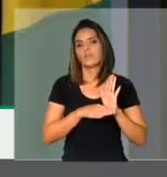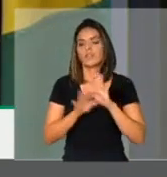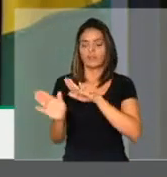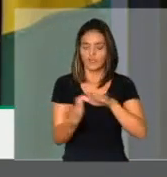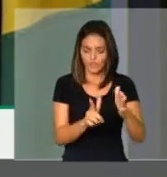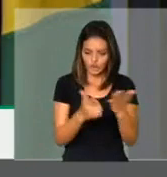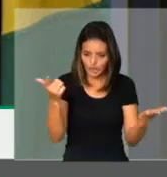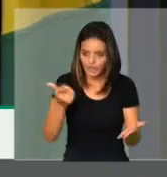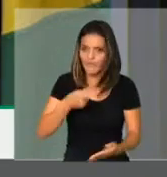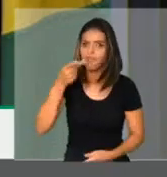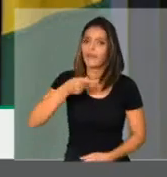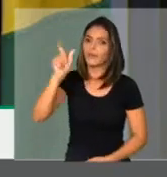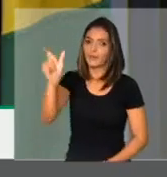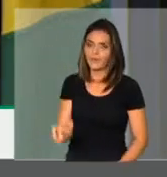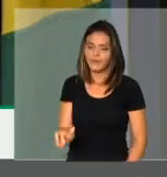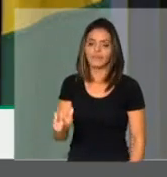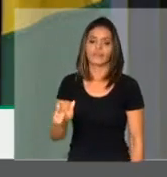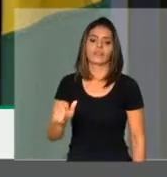do Ceará.